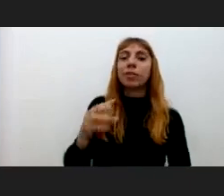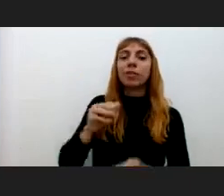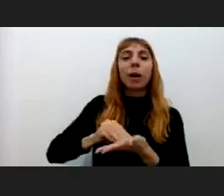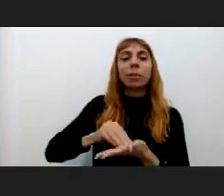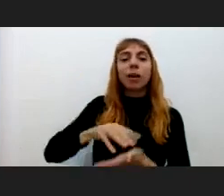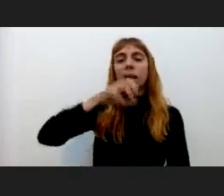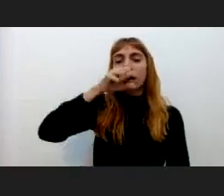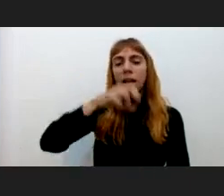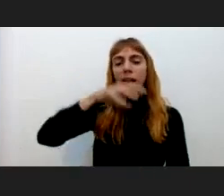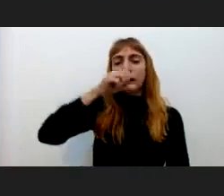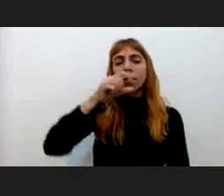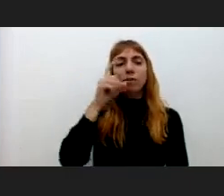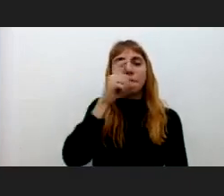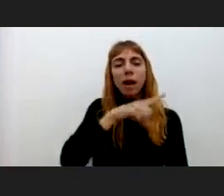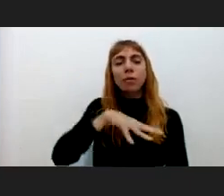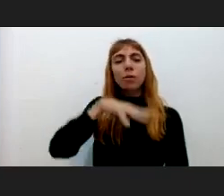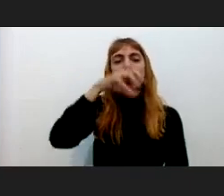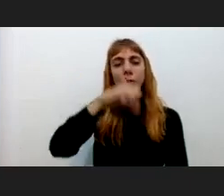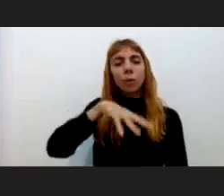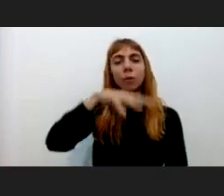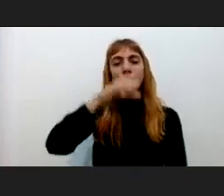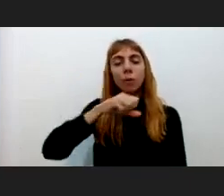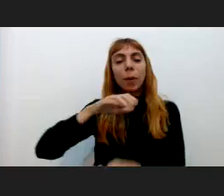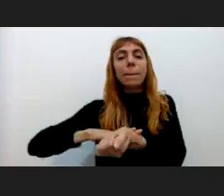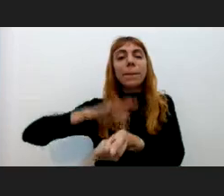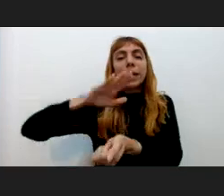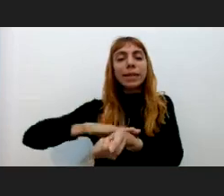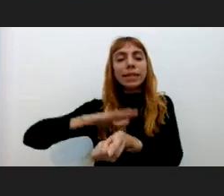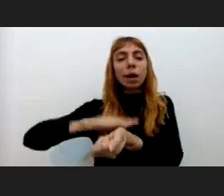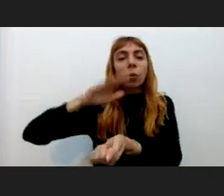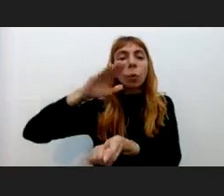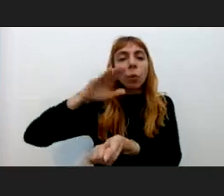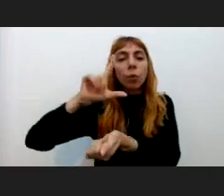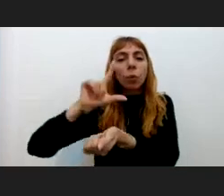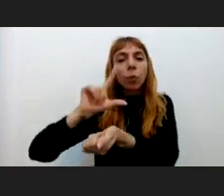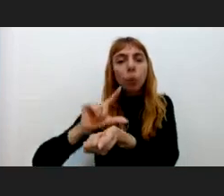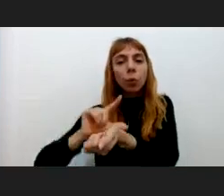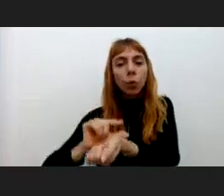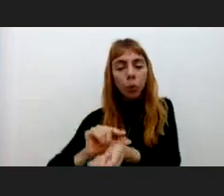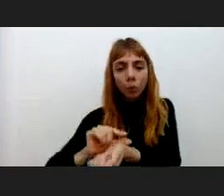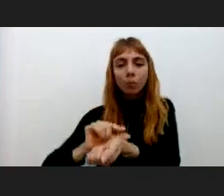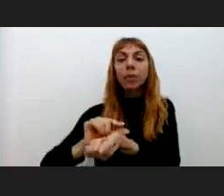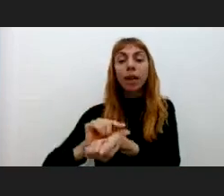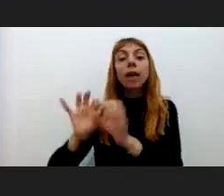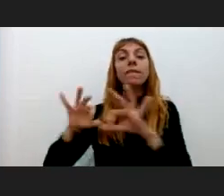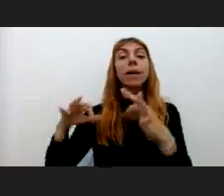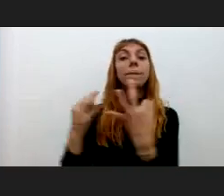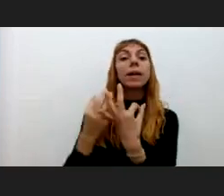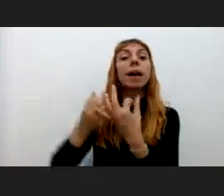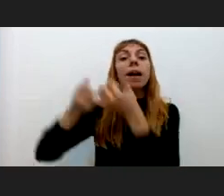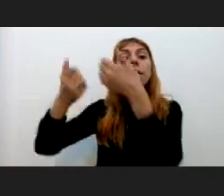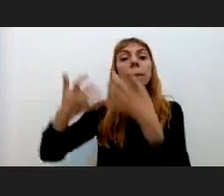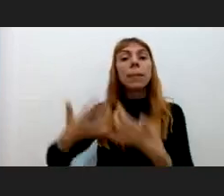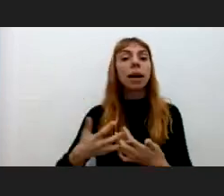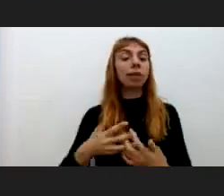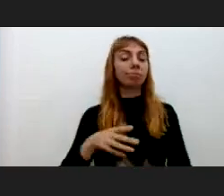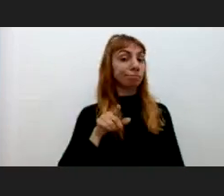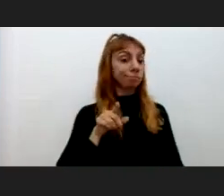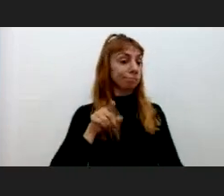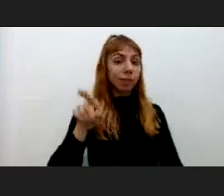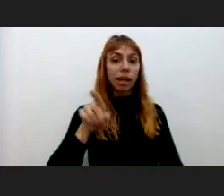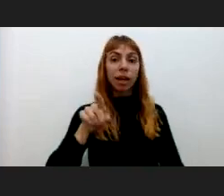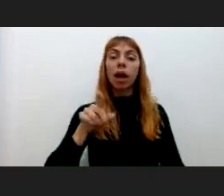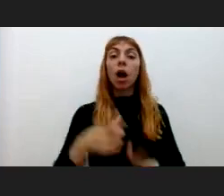pressão baixa. Aí a família fala assim: ah, ele começou a passar mal ontem à noite, mas não deixou que a